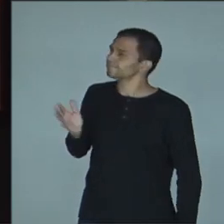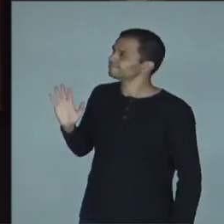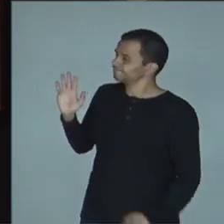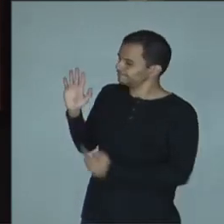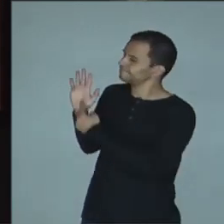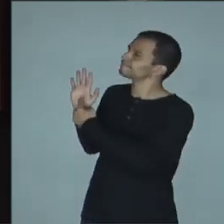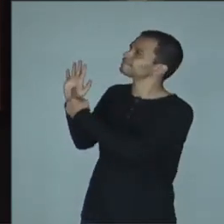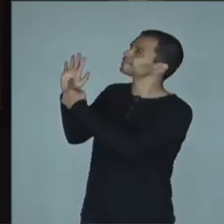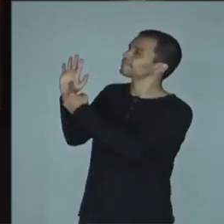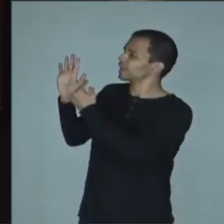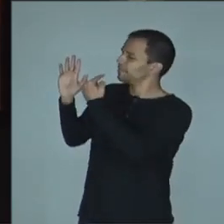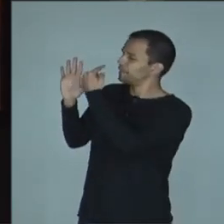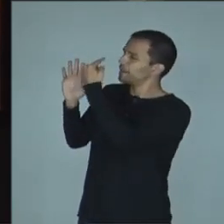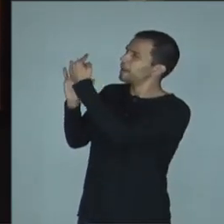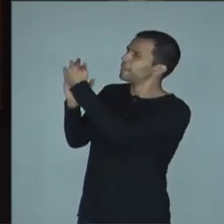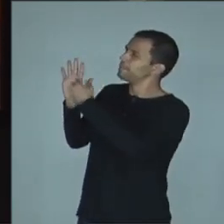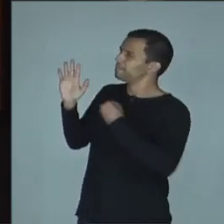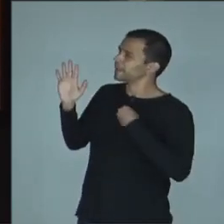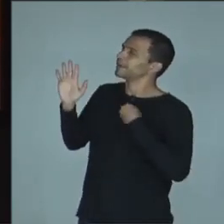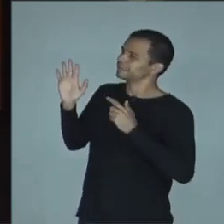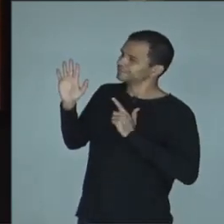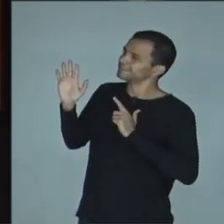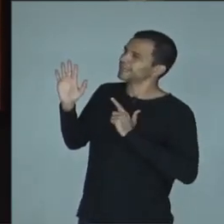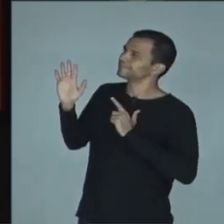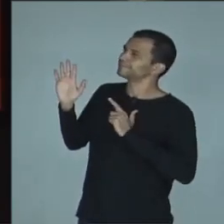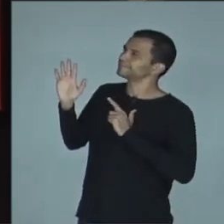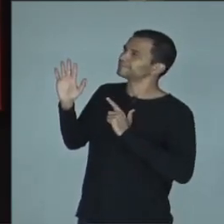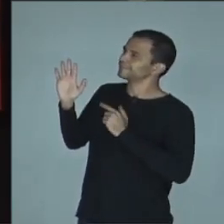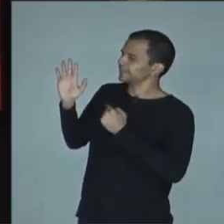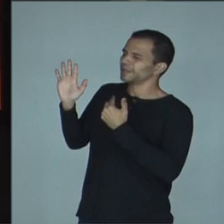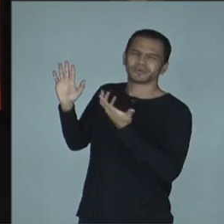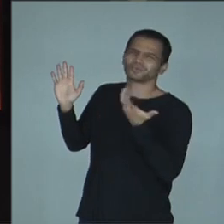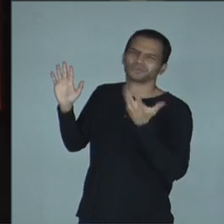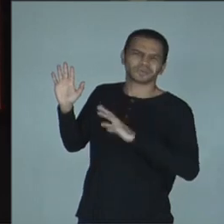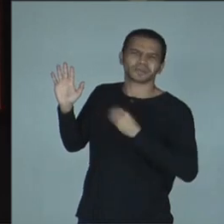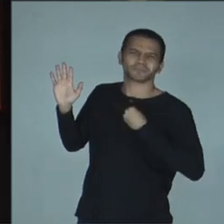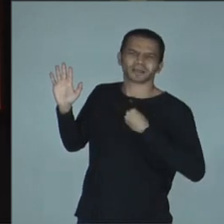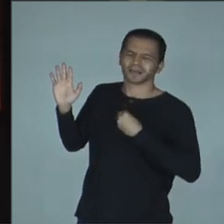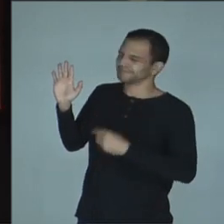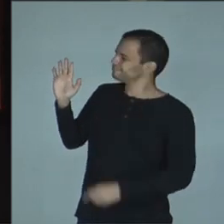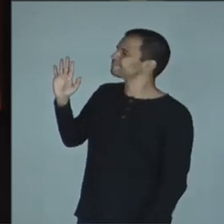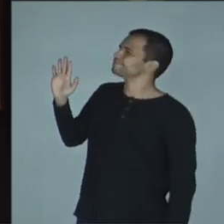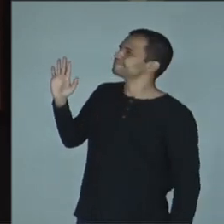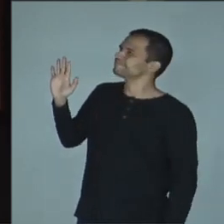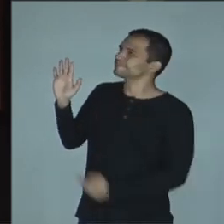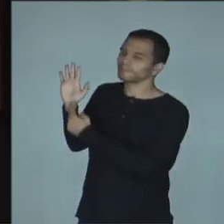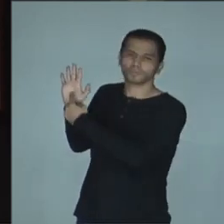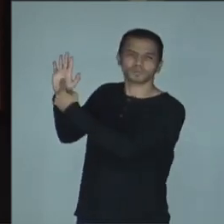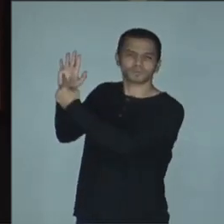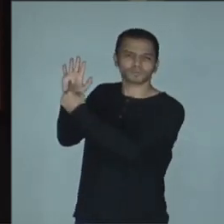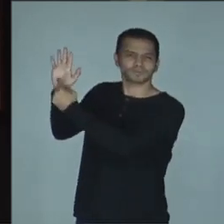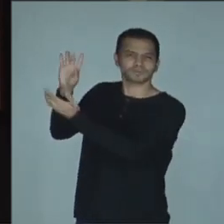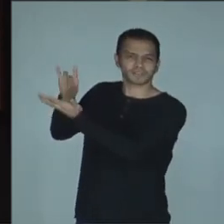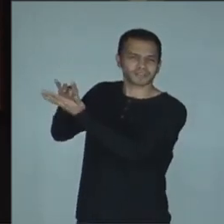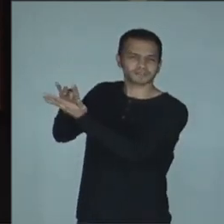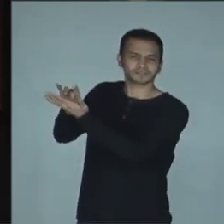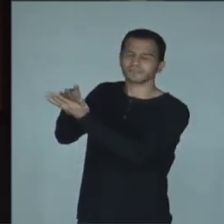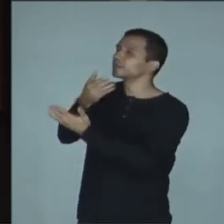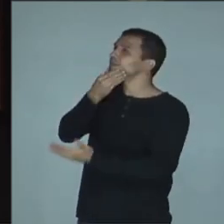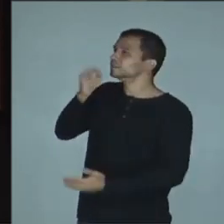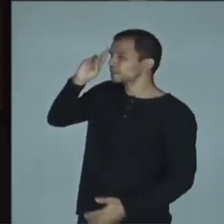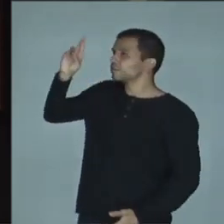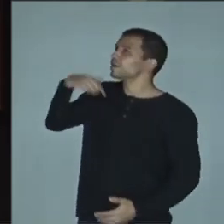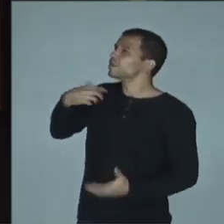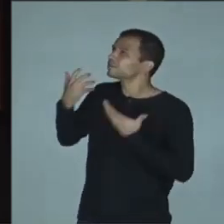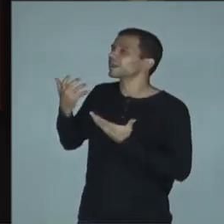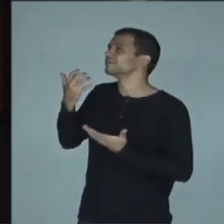ajudar Esses são os meus pecados eu não quero mais andar com eles e senhor eu quero